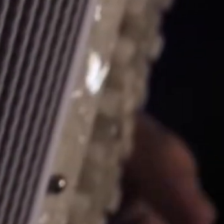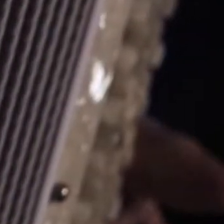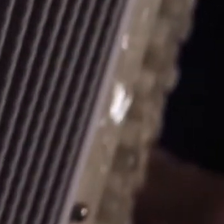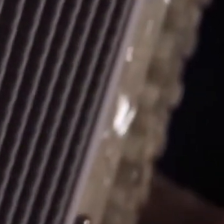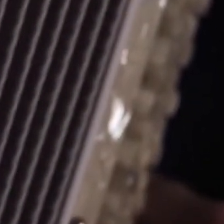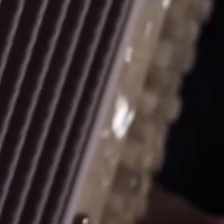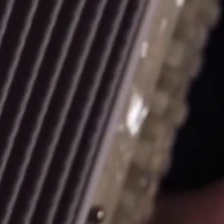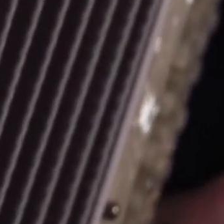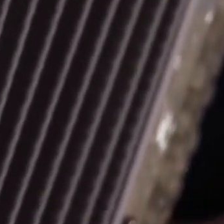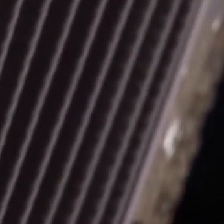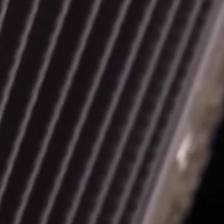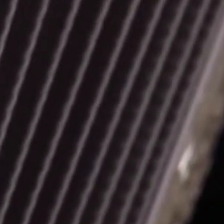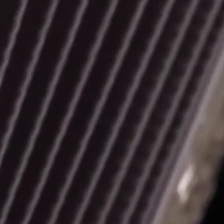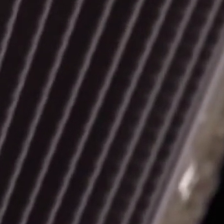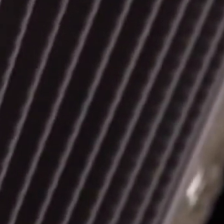acordeão.